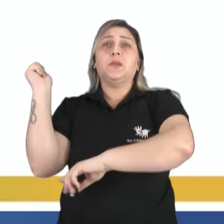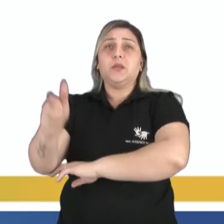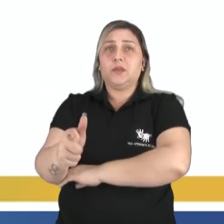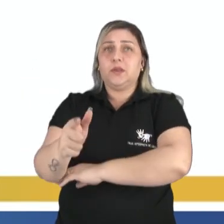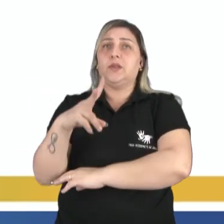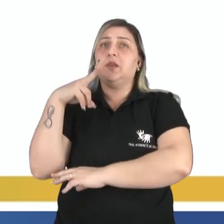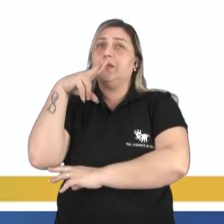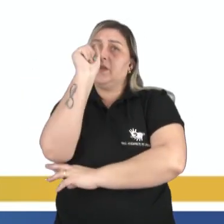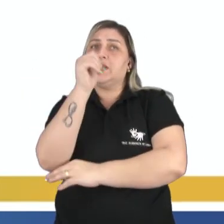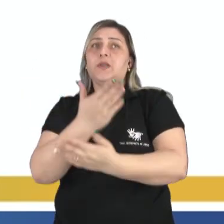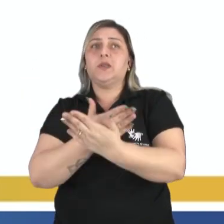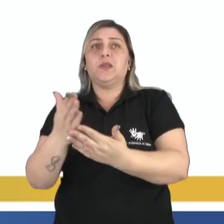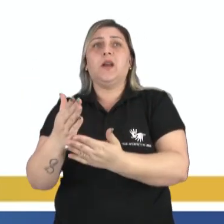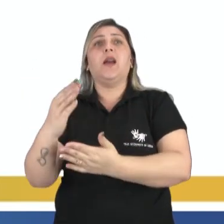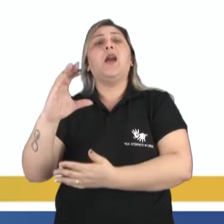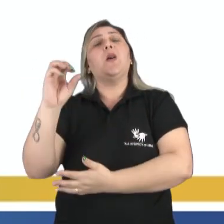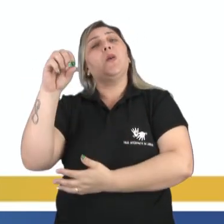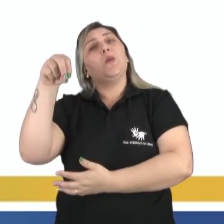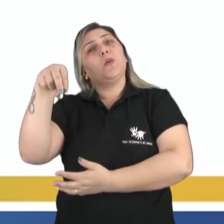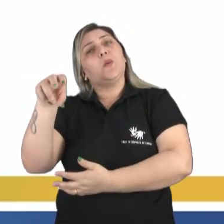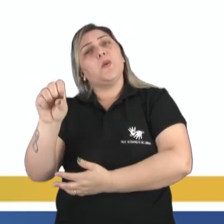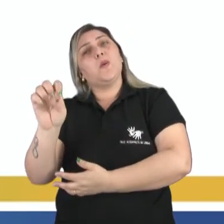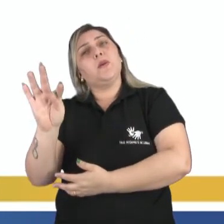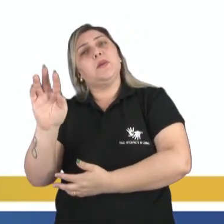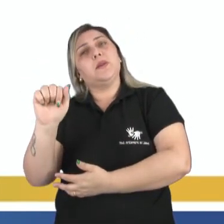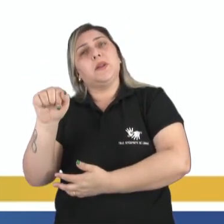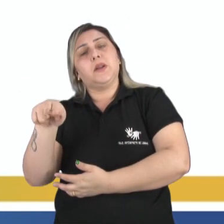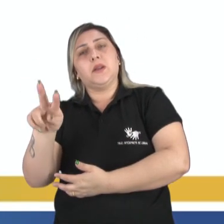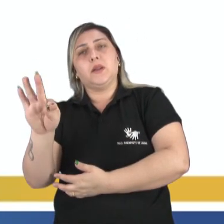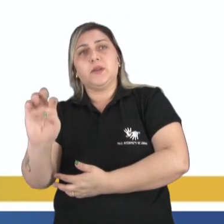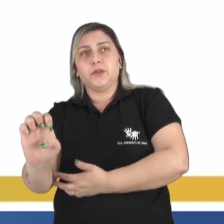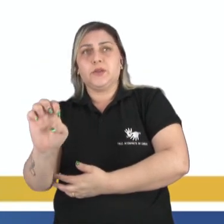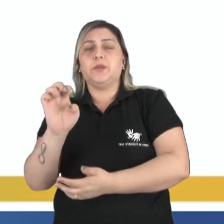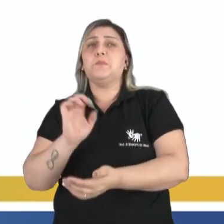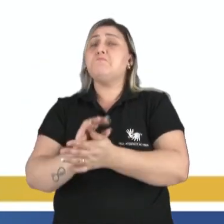objeto é constante, a força inicial que atua sobre o objeto é